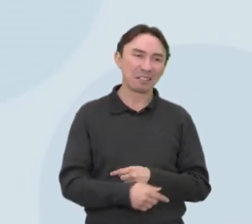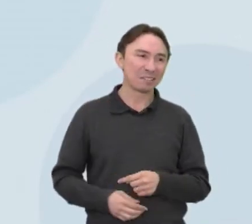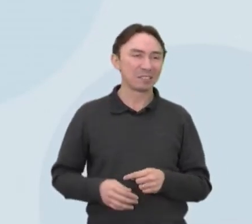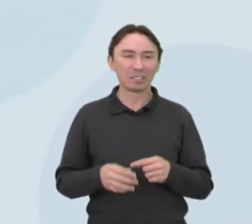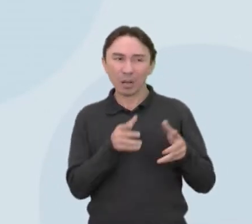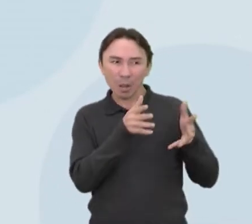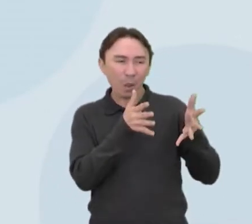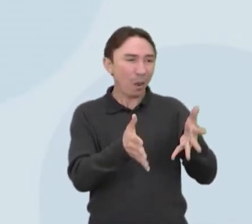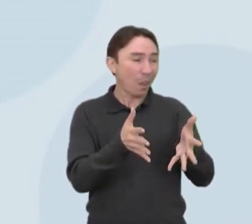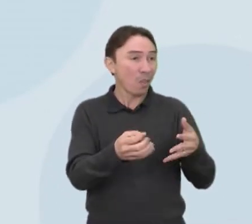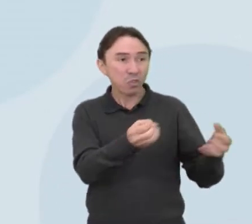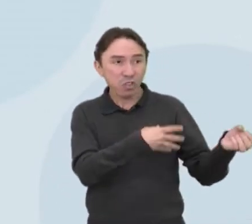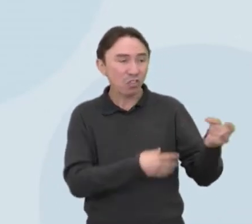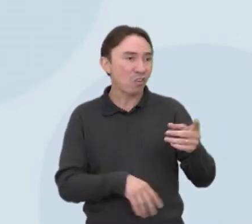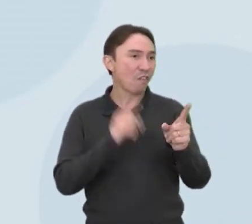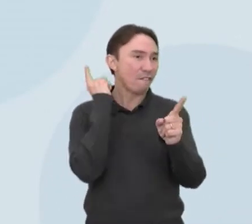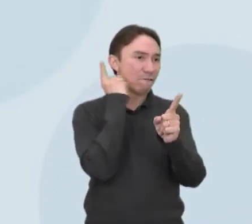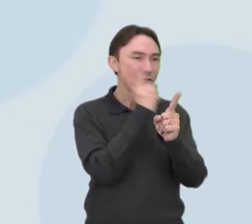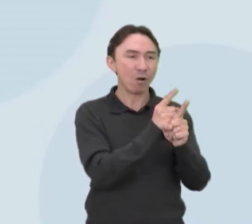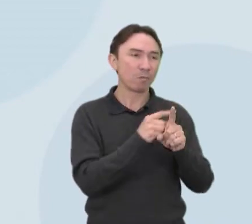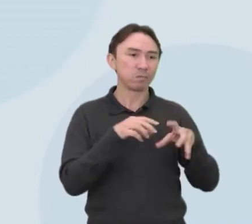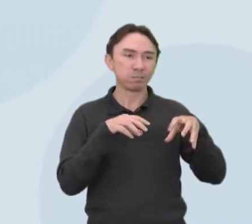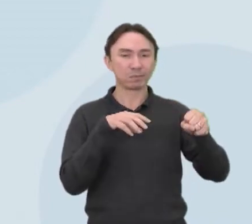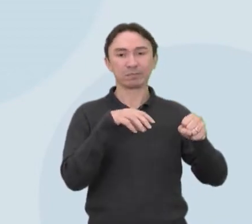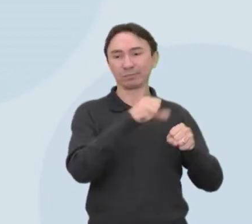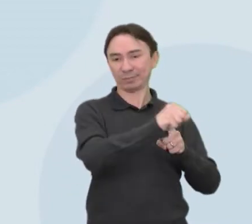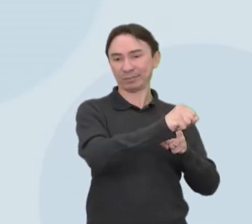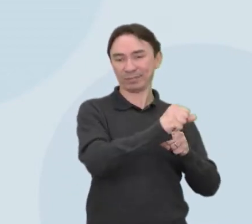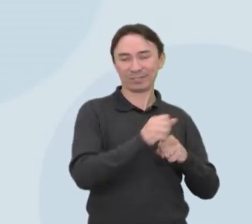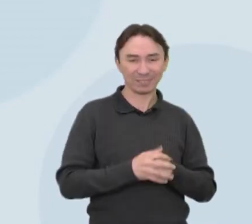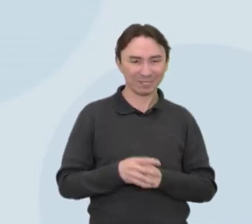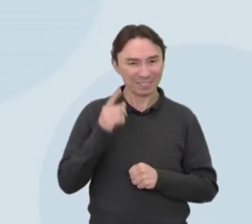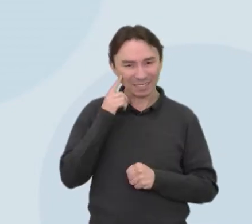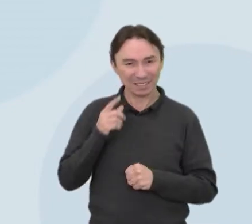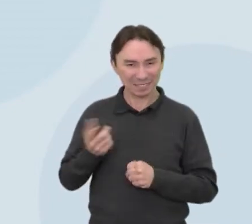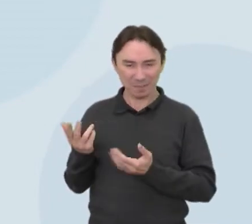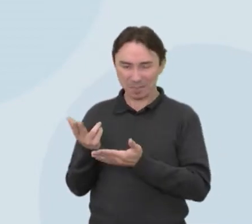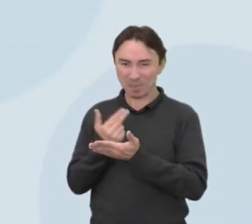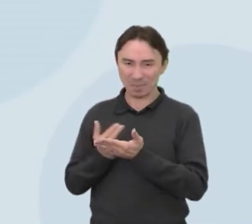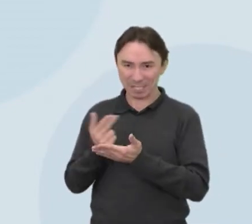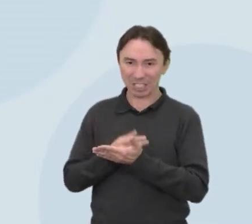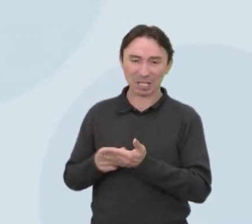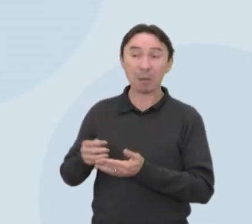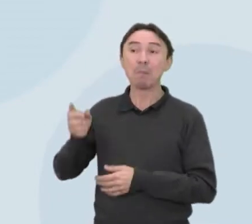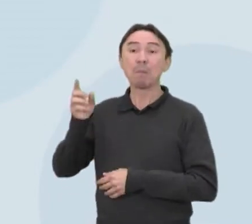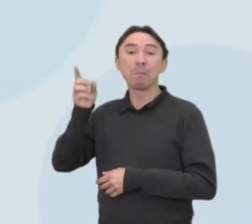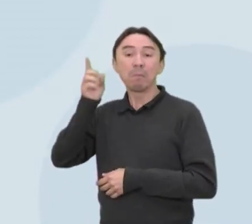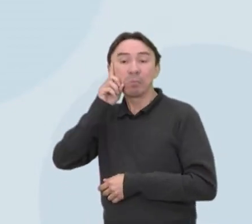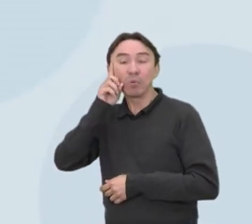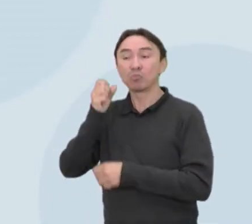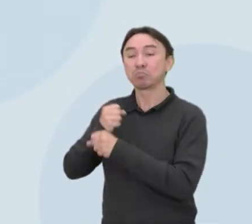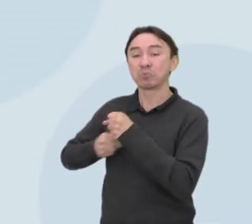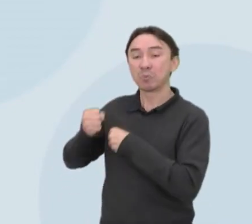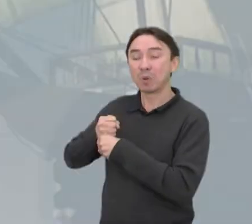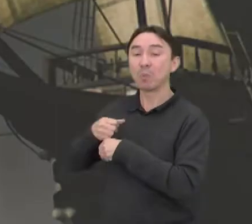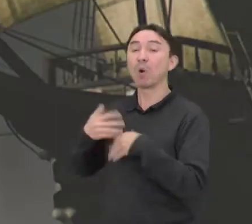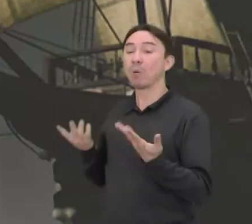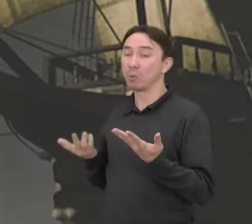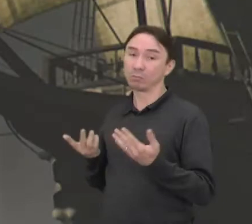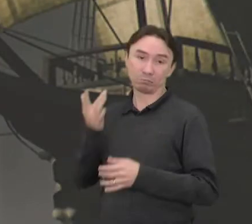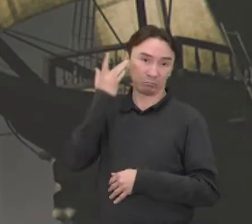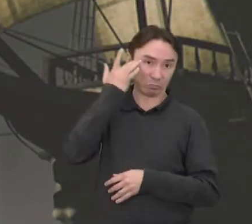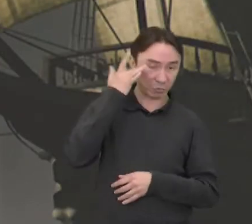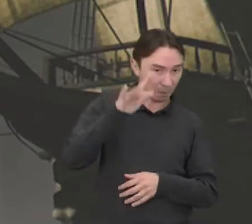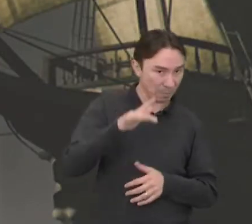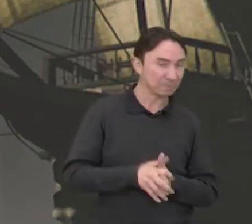né? E não tem aí uma data estipulada para essa imagem. Agora, pessoal, pode voltar em mim um